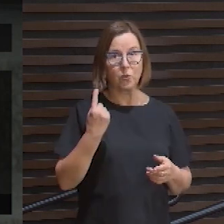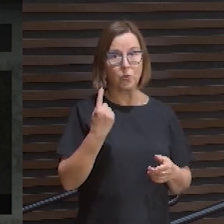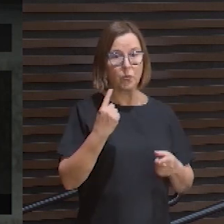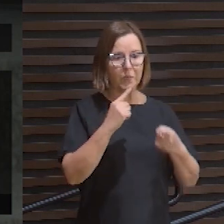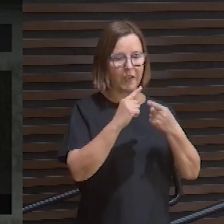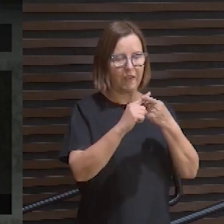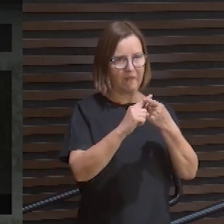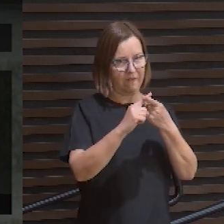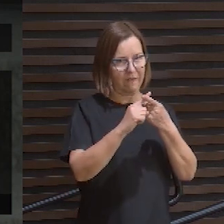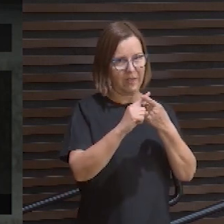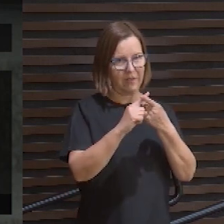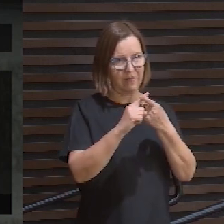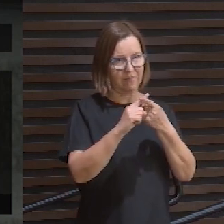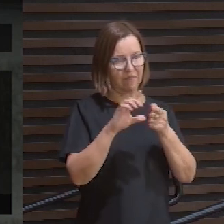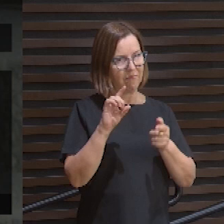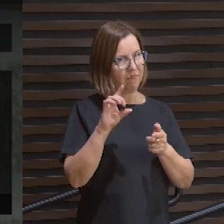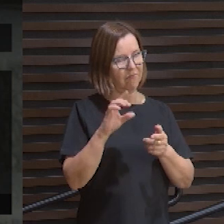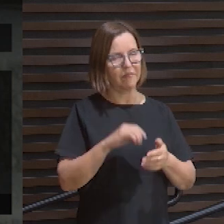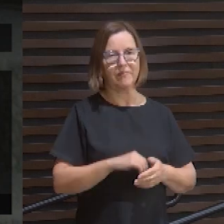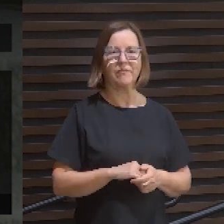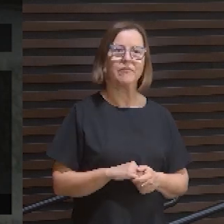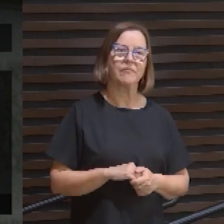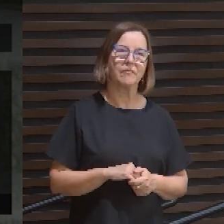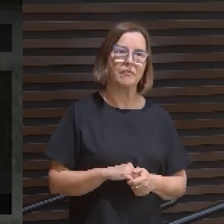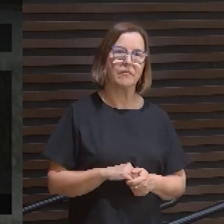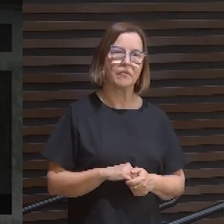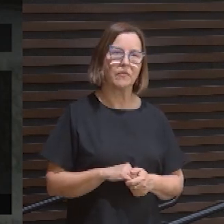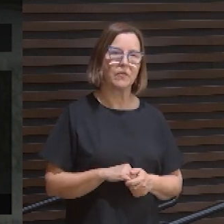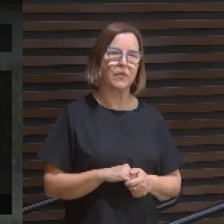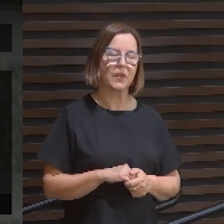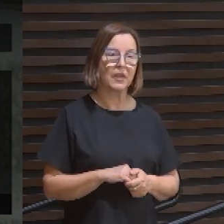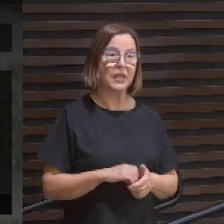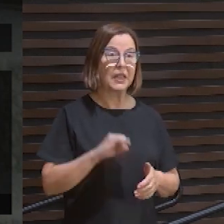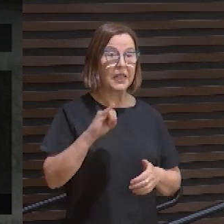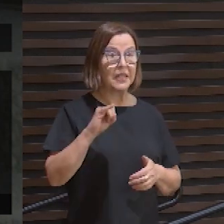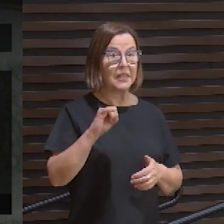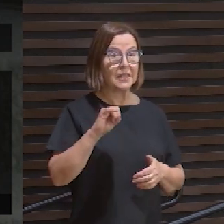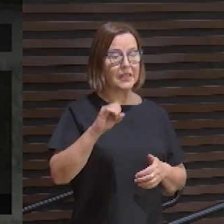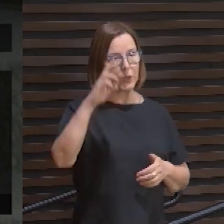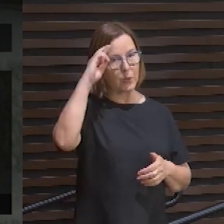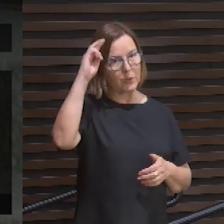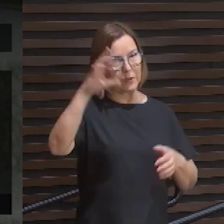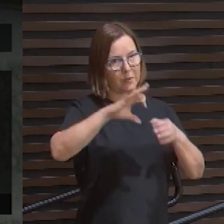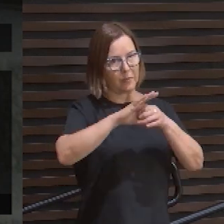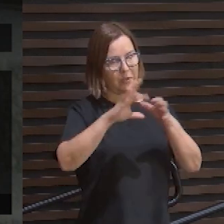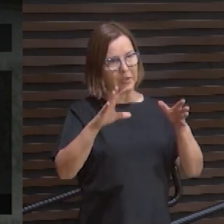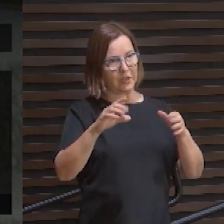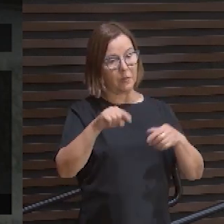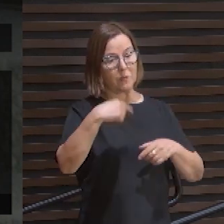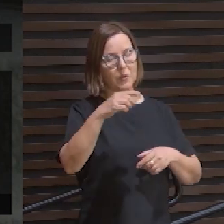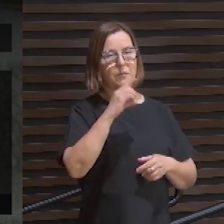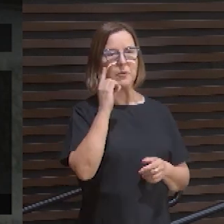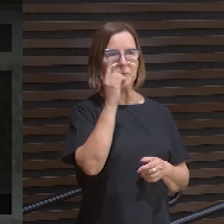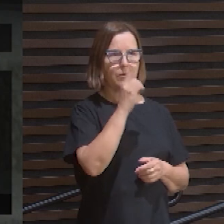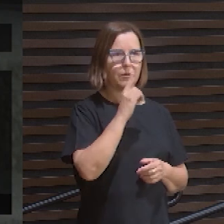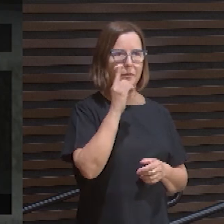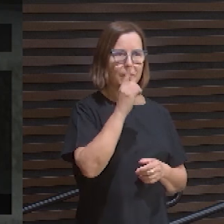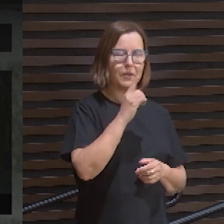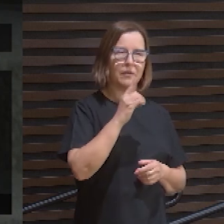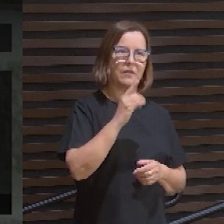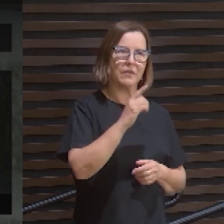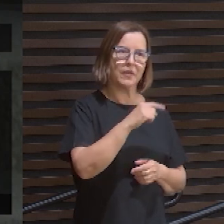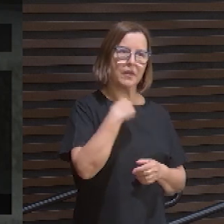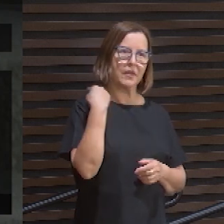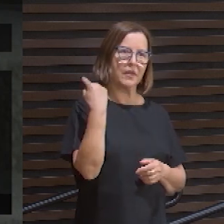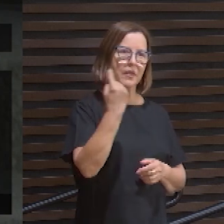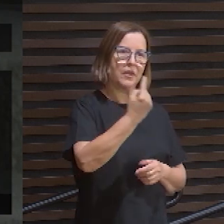todos. Nós vamos trabalhar, se o Senhor permitir, no próximo domingo, as